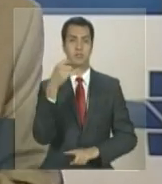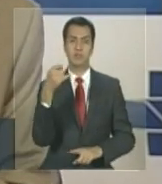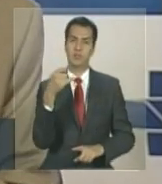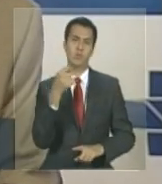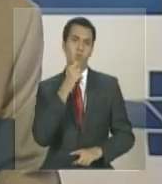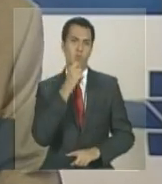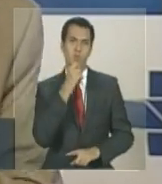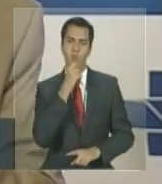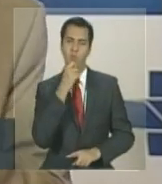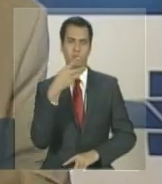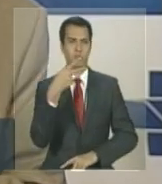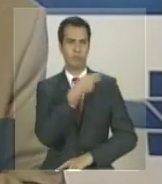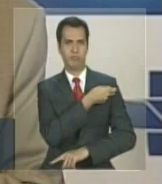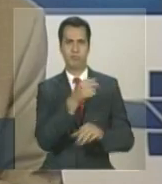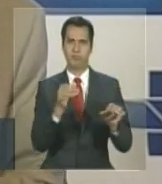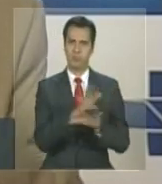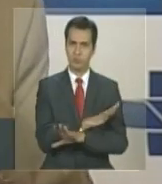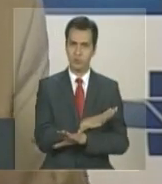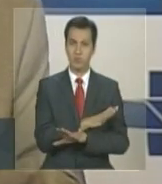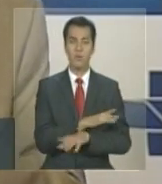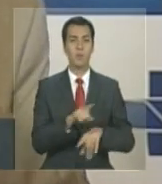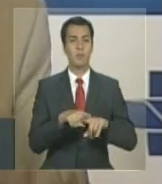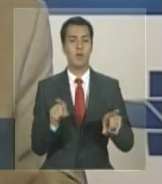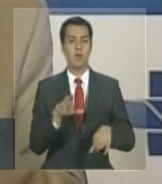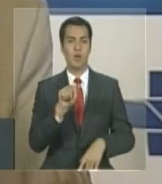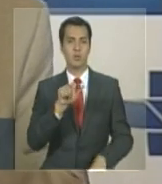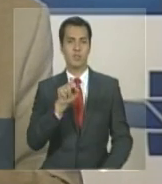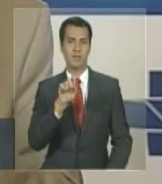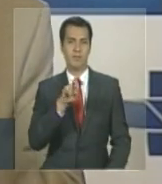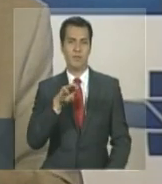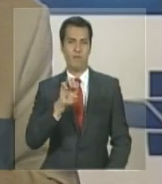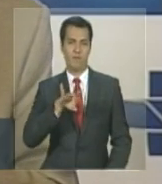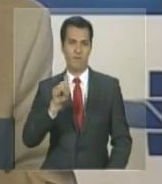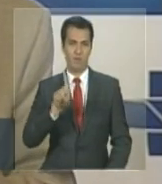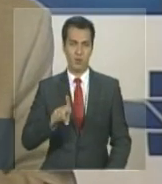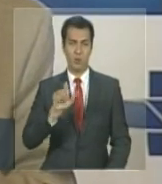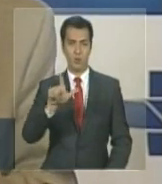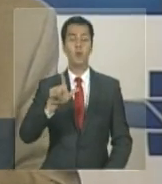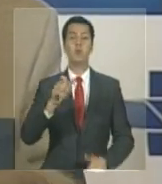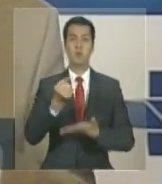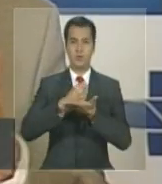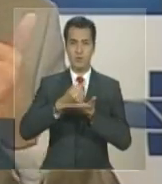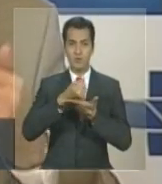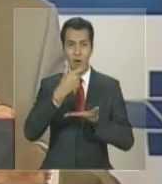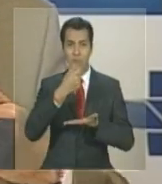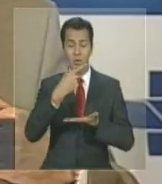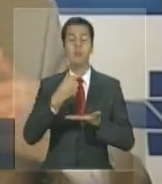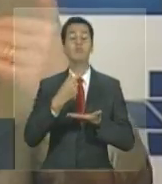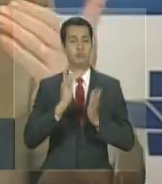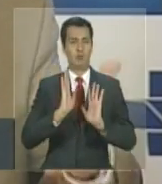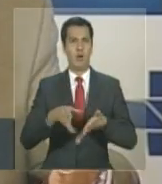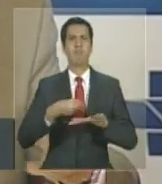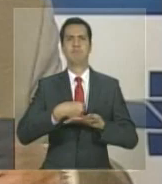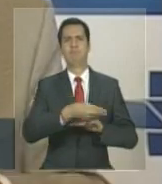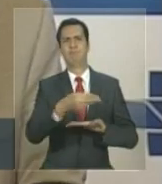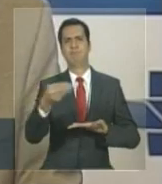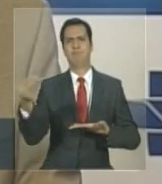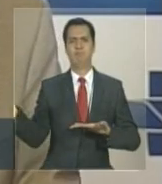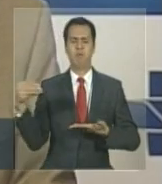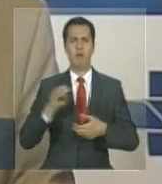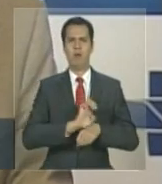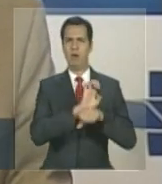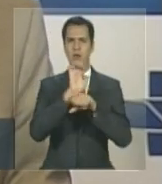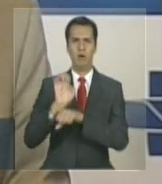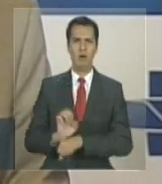o oseltamivir está disponível, está distribuído para todas as secretarias estaduais de saúde e tem que ser administrado o